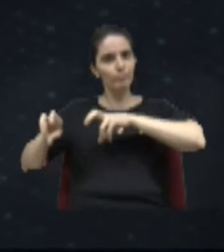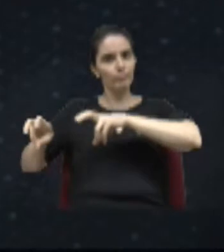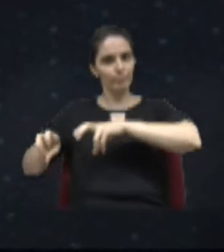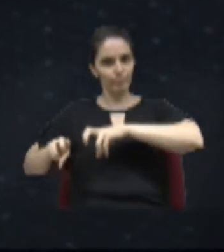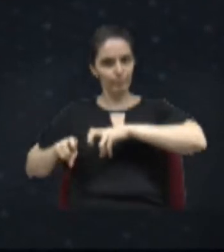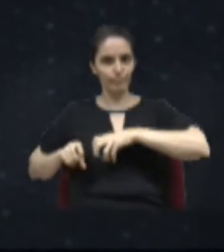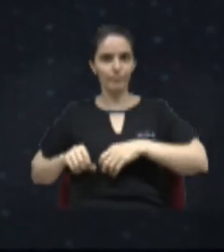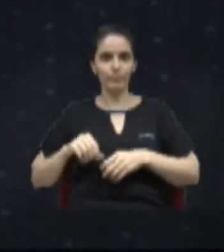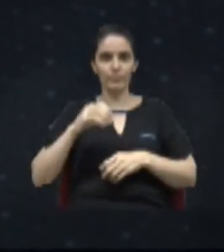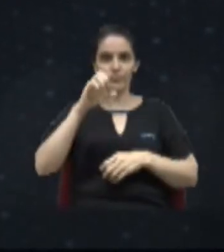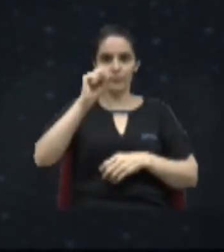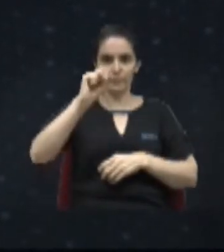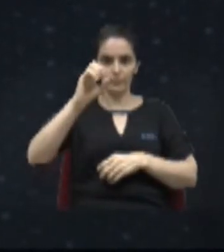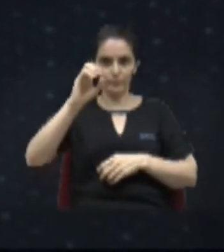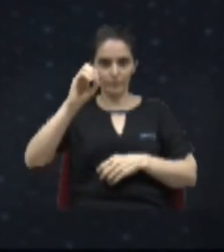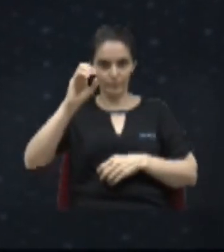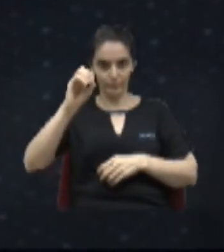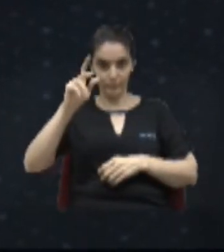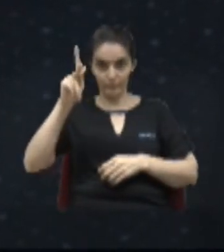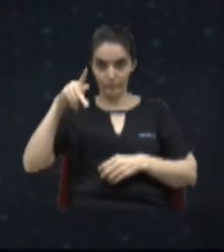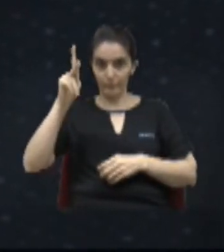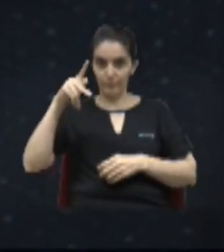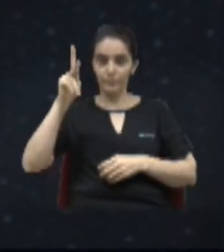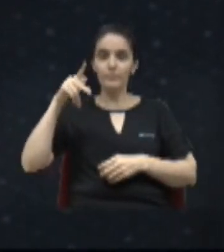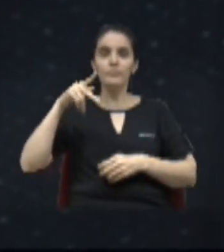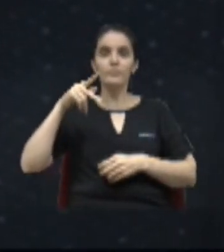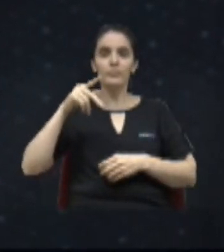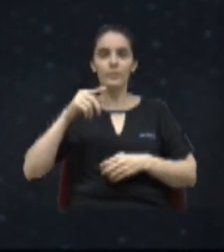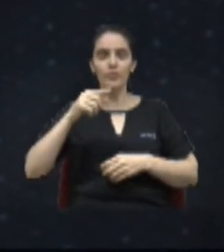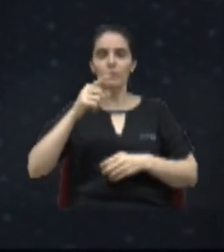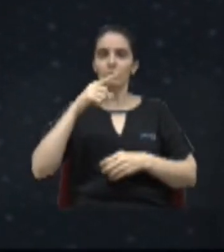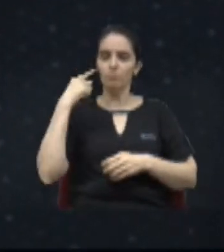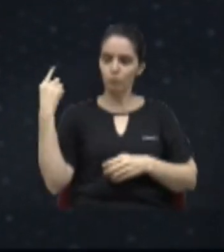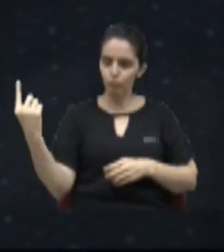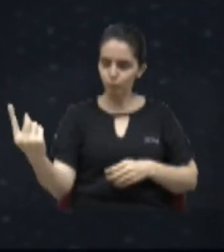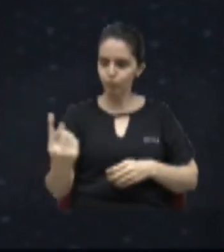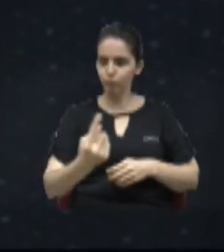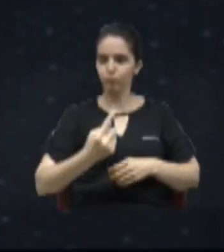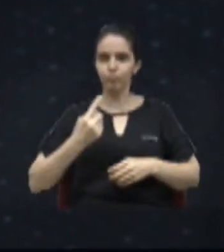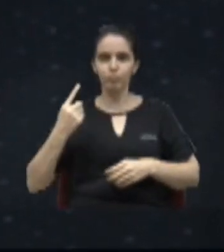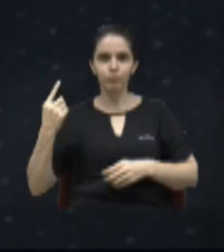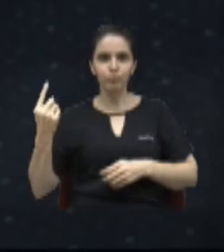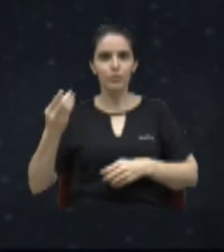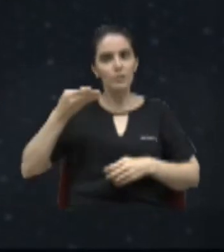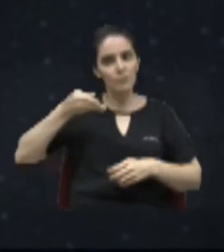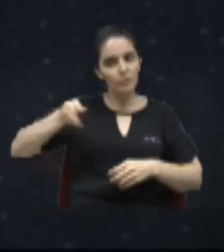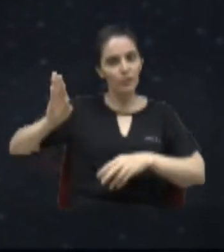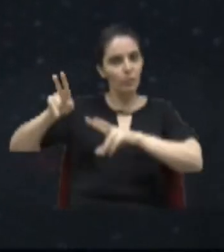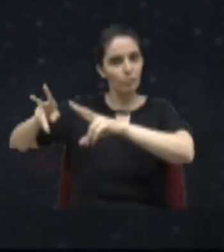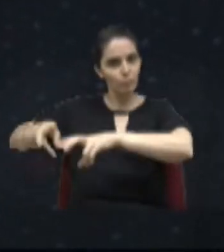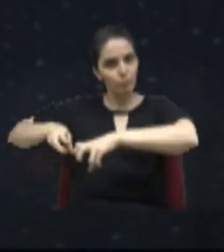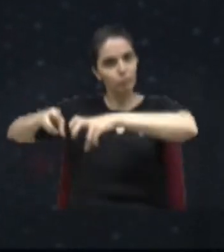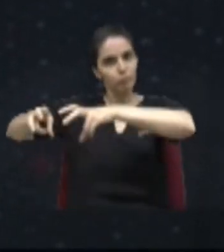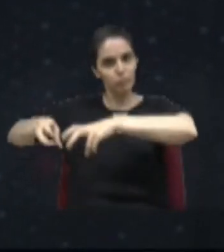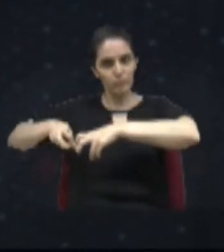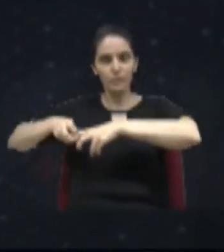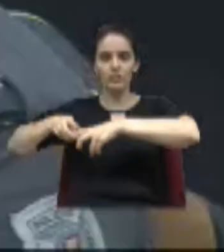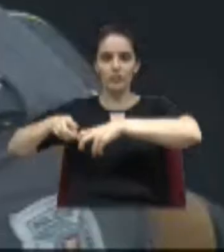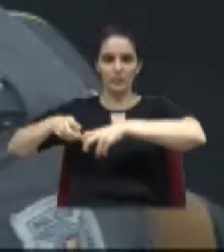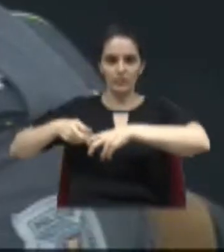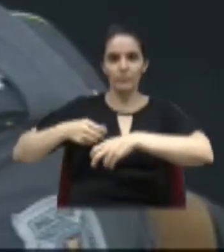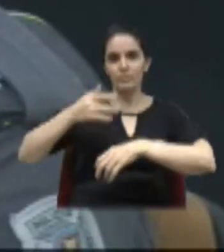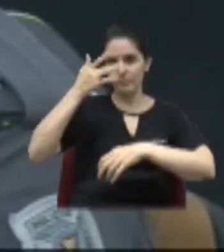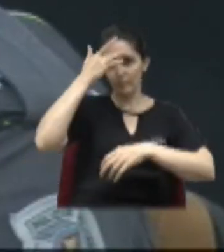de 800 quilômetros, né, que ele faz a ronda. E toda vez que vai para o sítio, o pessoal fala do